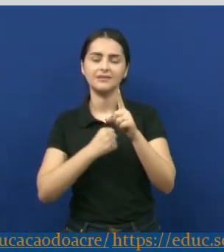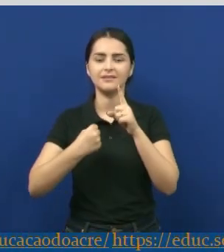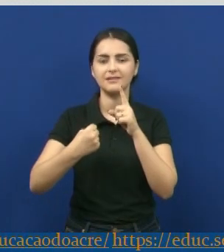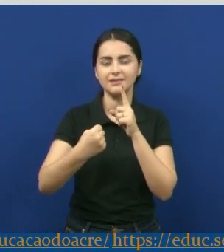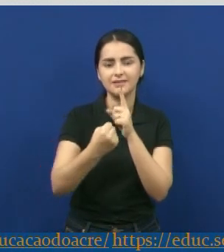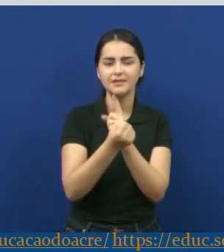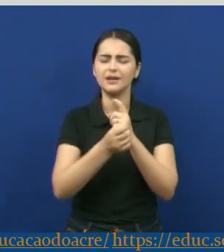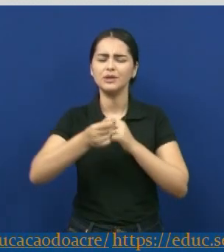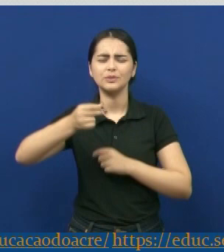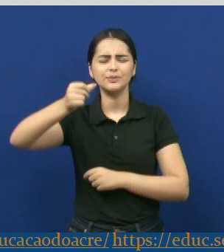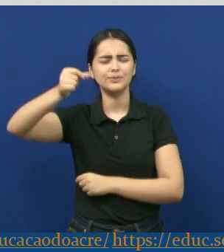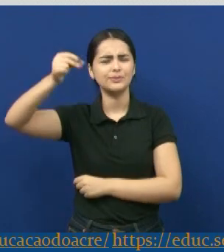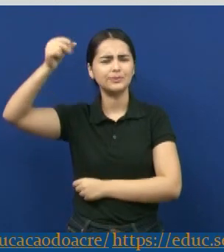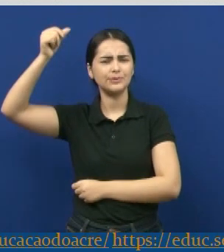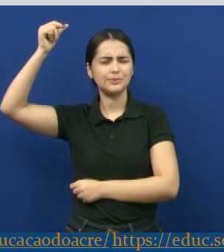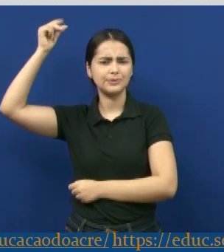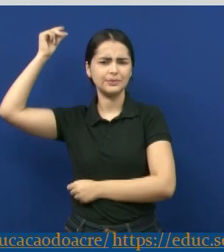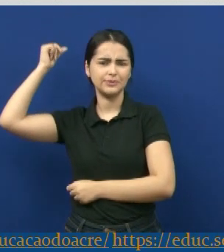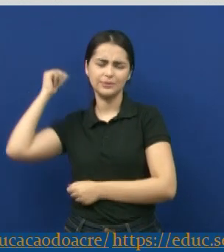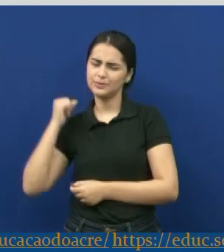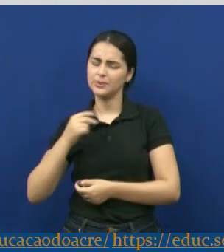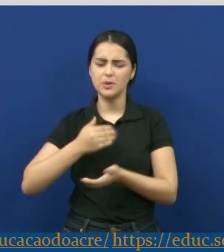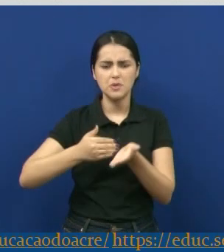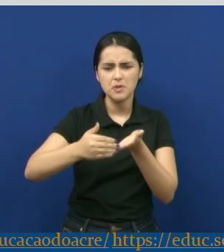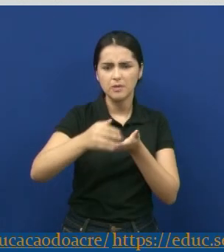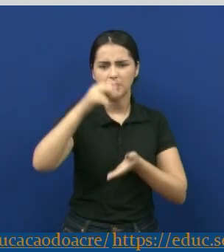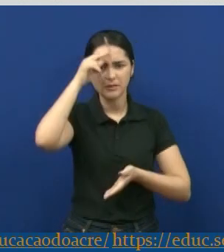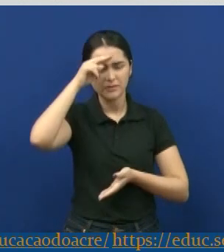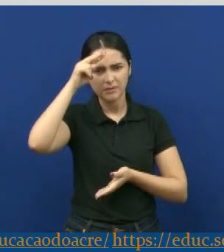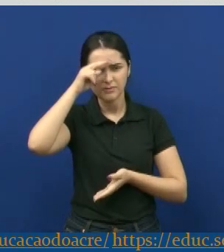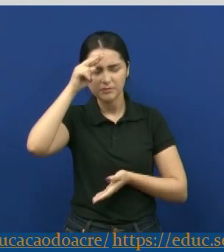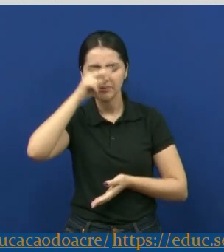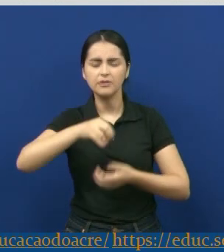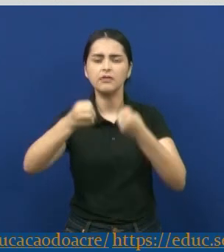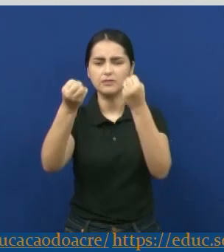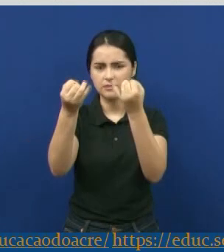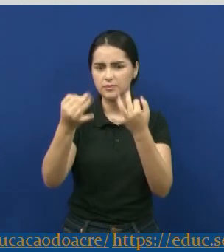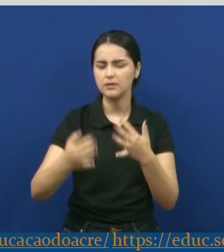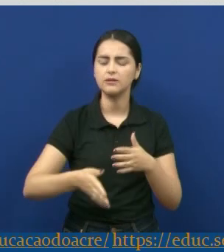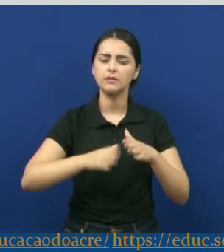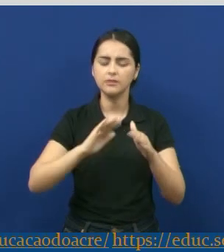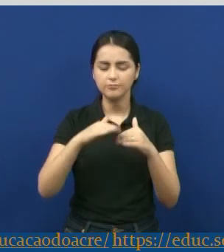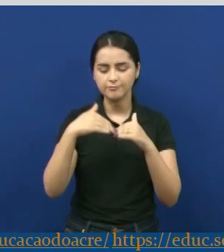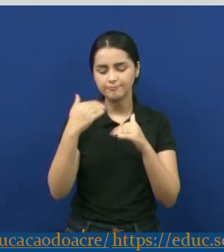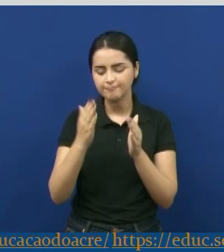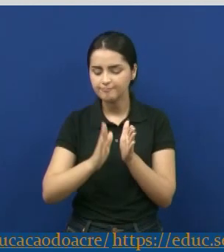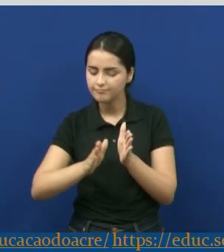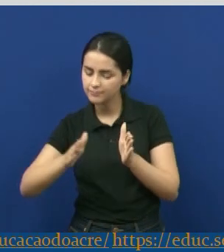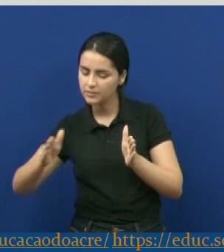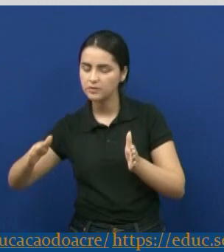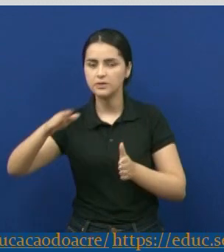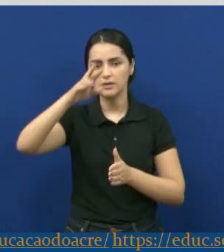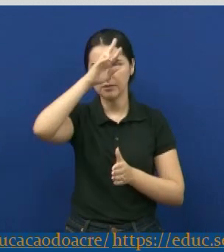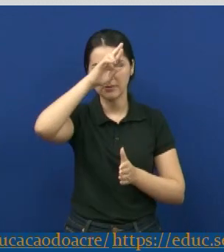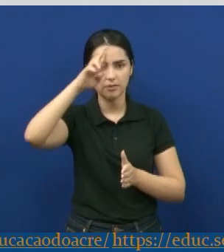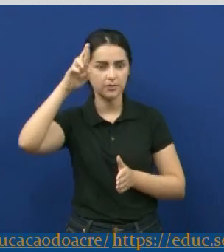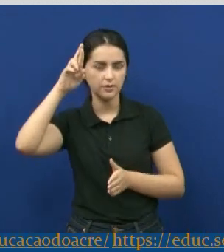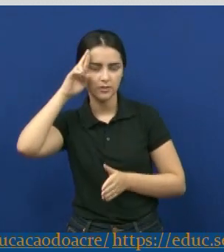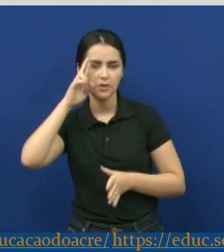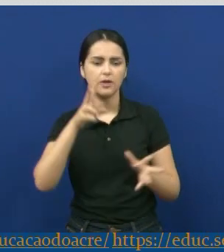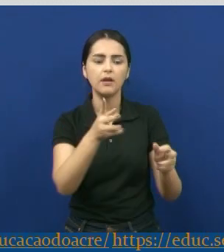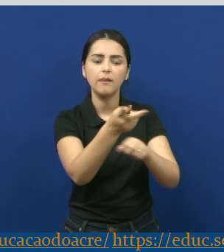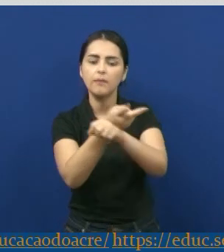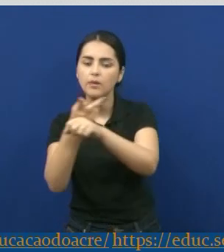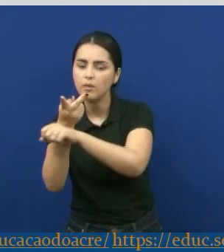sociedade desde o início da história, né? Historicamente falando, o processo histórico, a busca pelo poder.